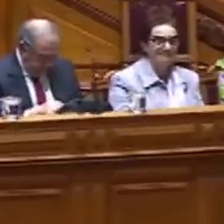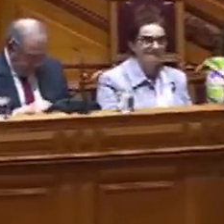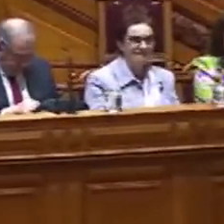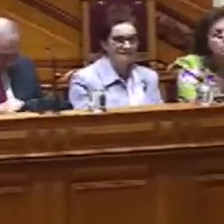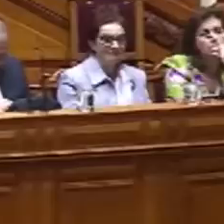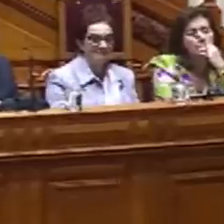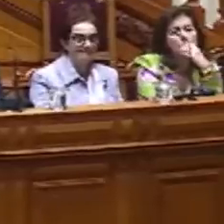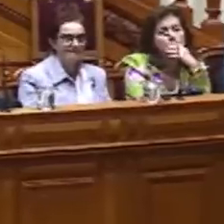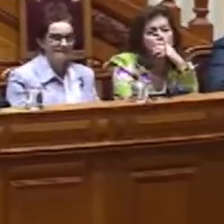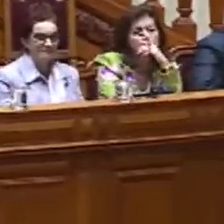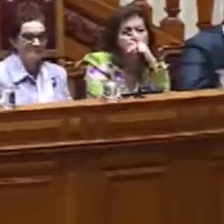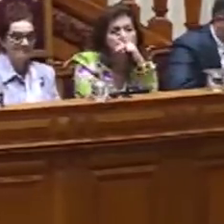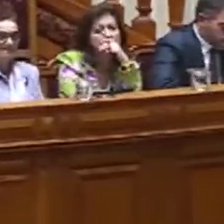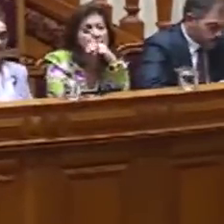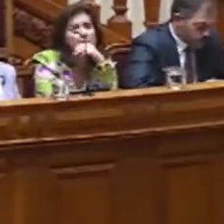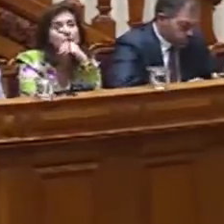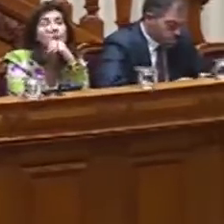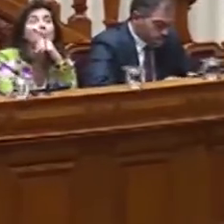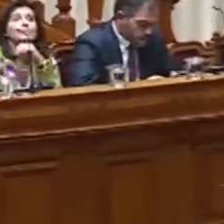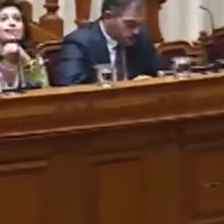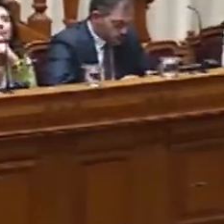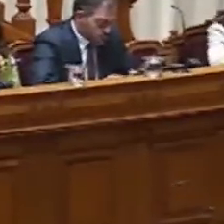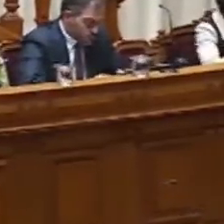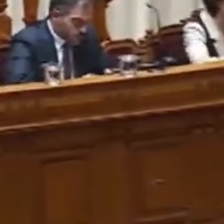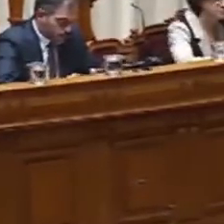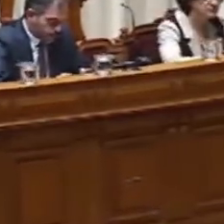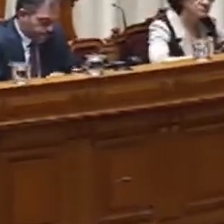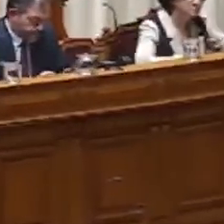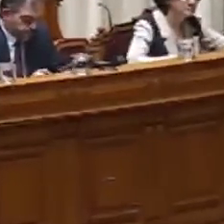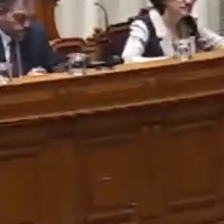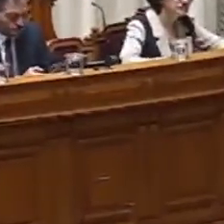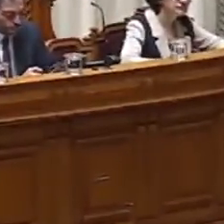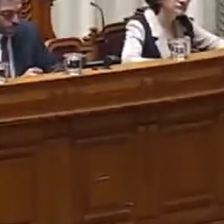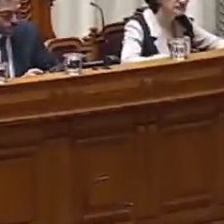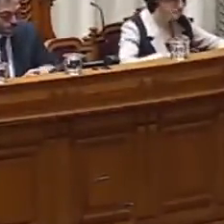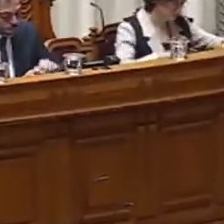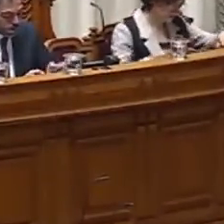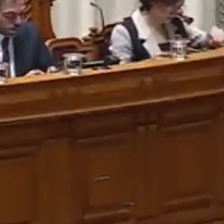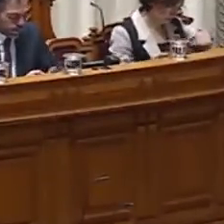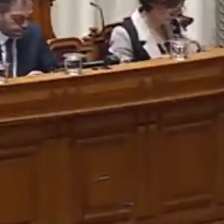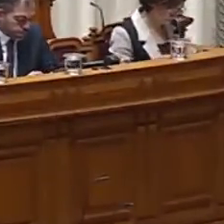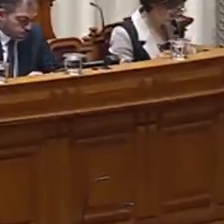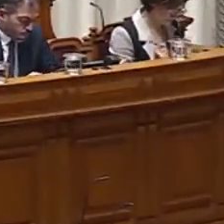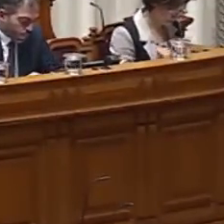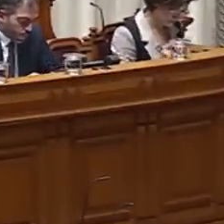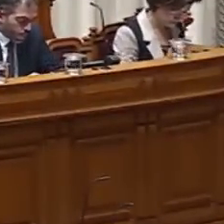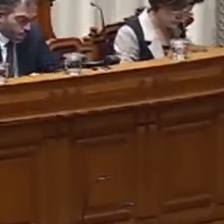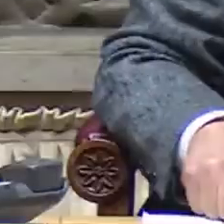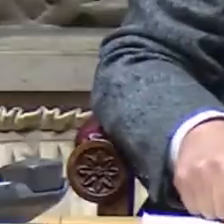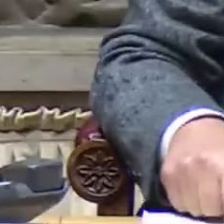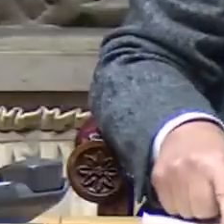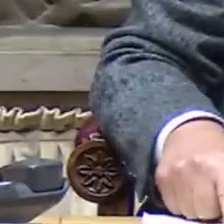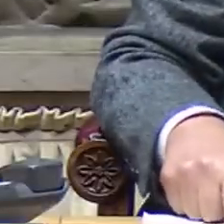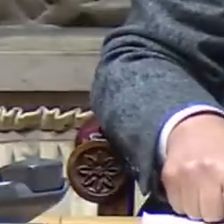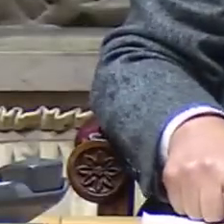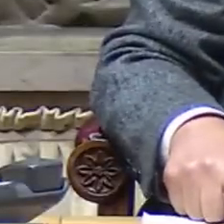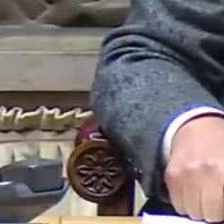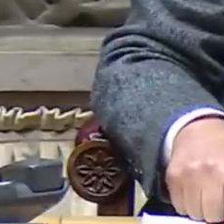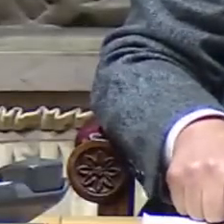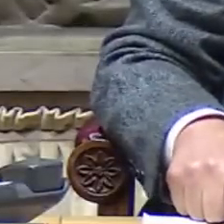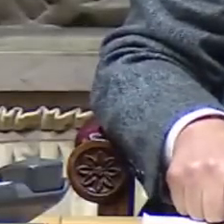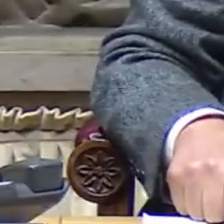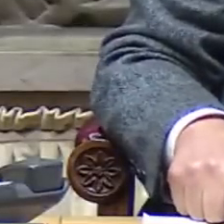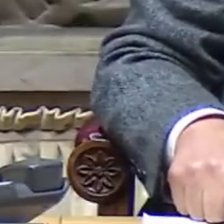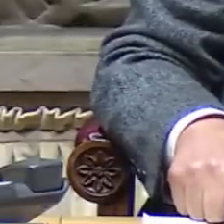do projeto Lei 481 do PSD que deixa a primeira comissão projeto de lei 482 do chega